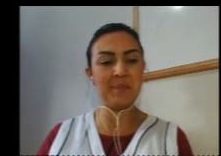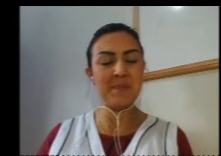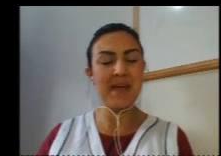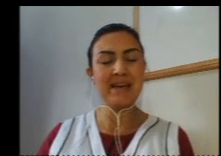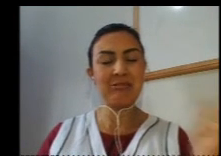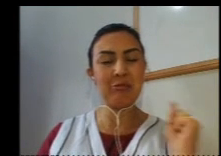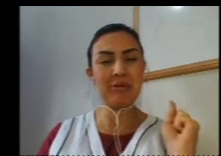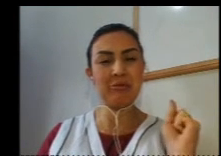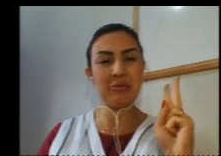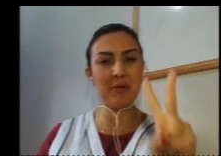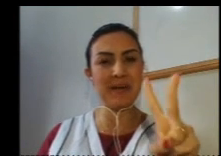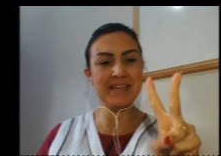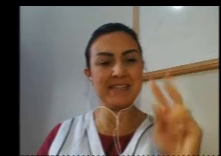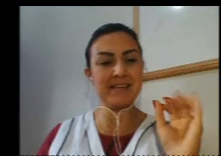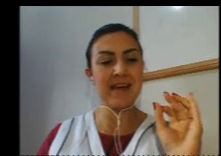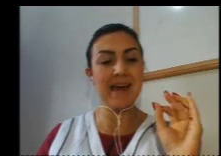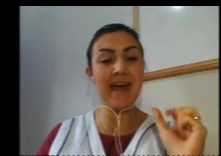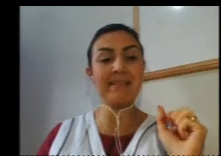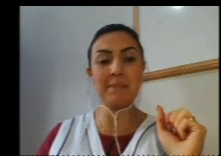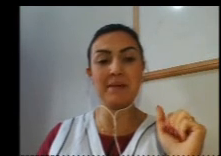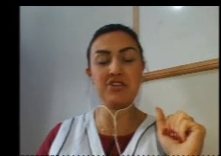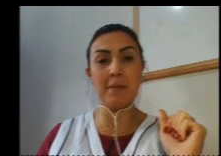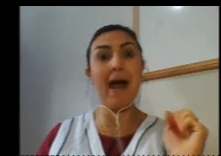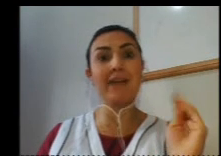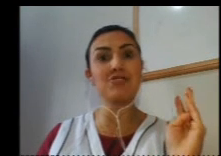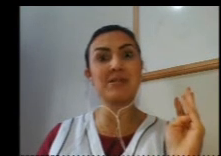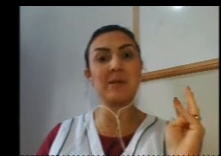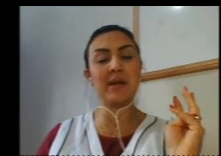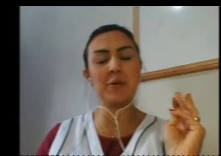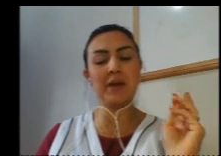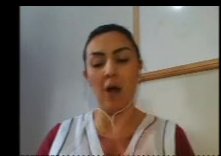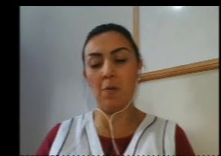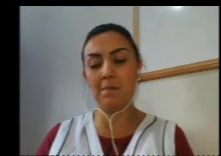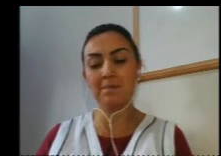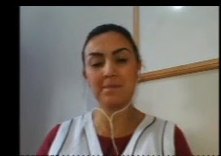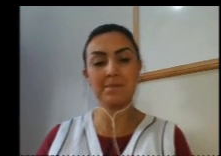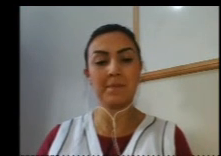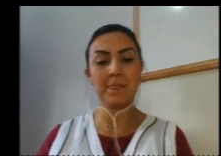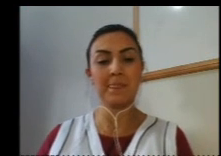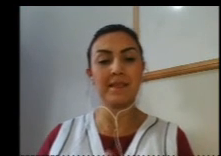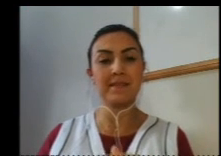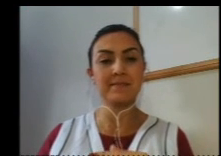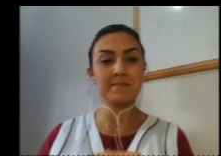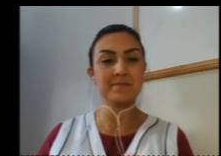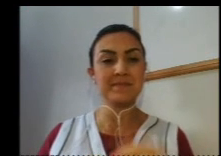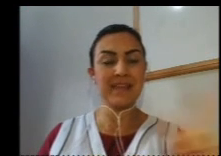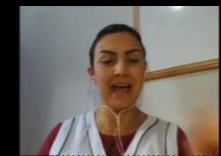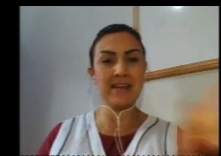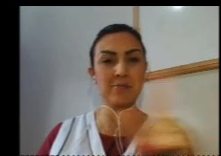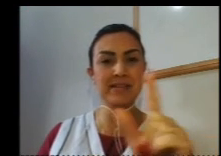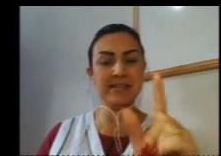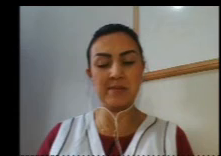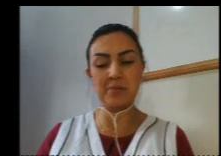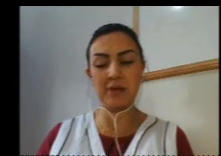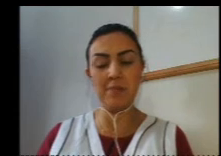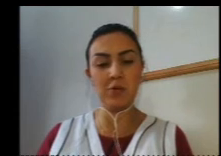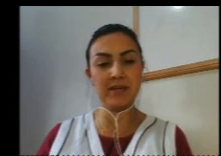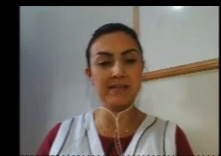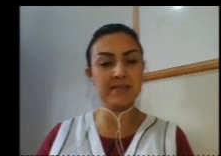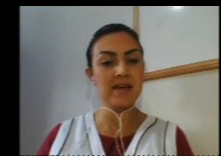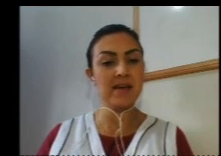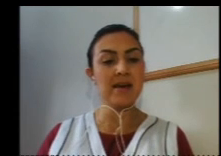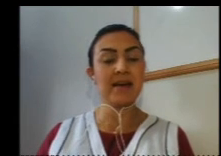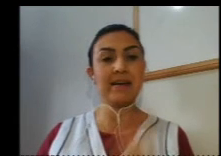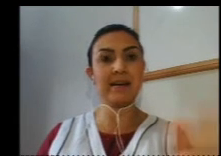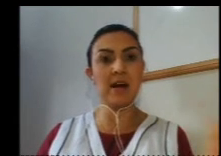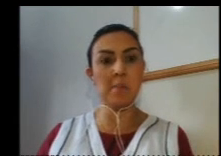Município. Número 2. É também chamado de zona rural. Tá ali, município, tá,